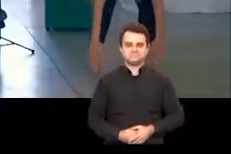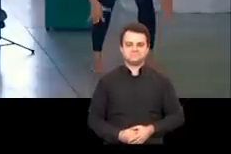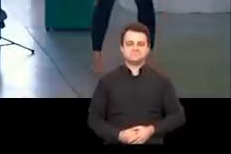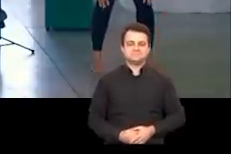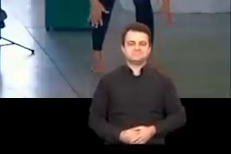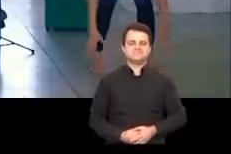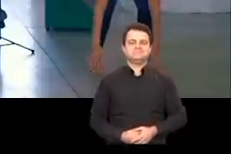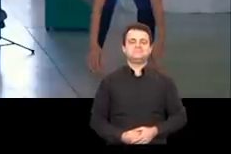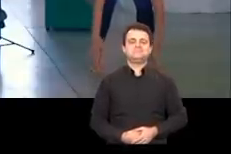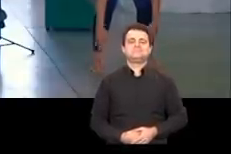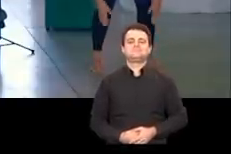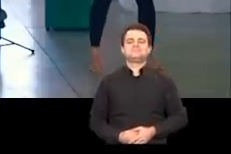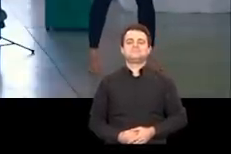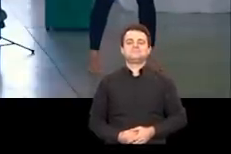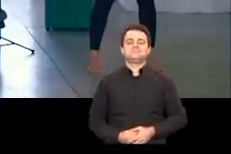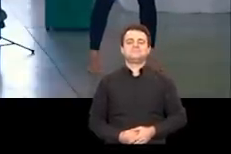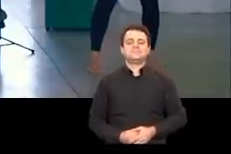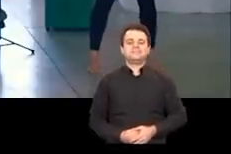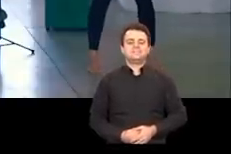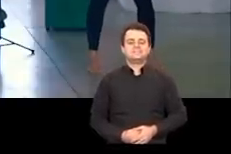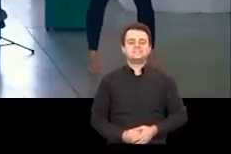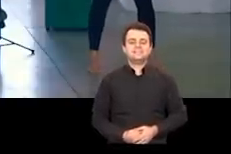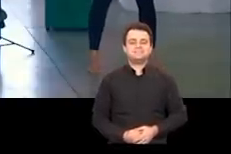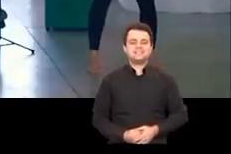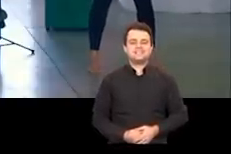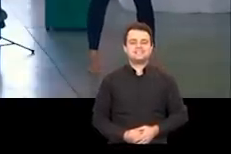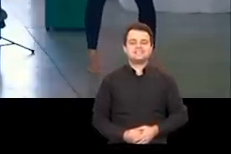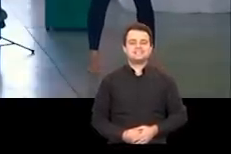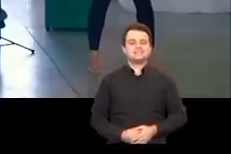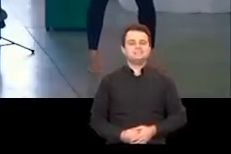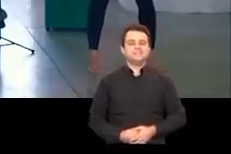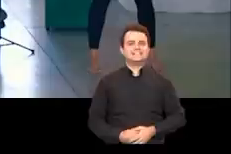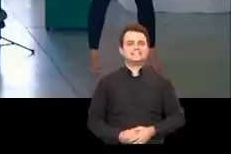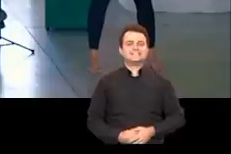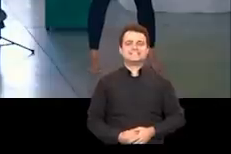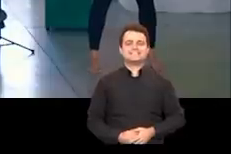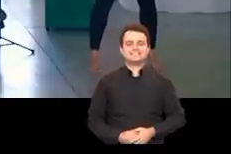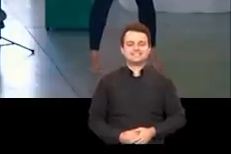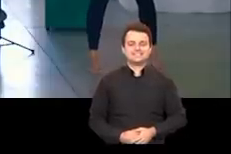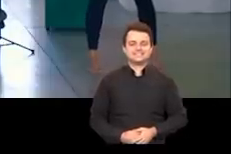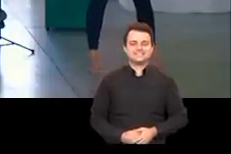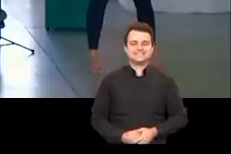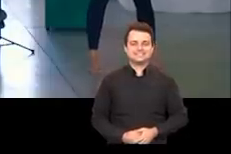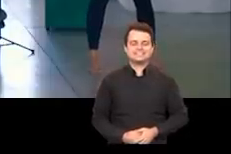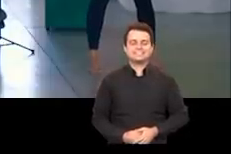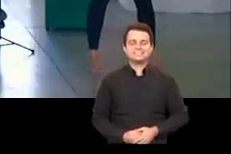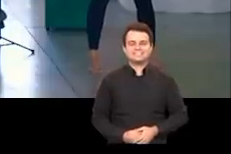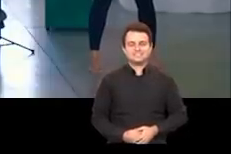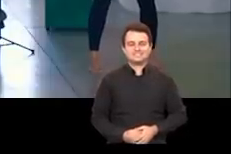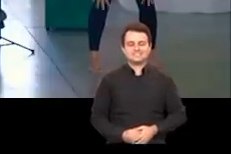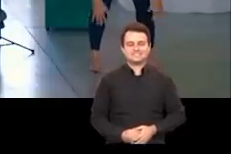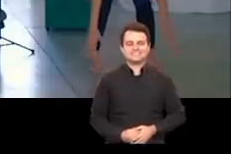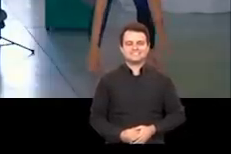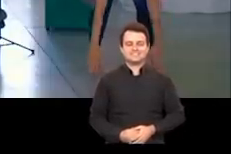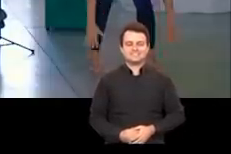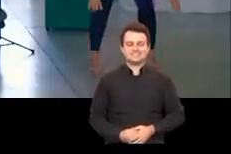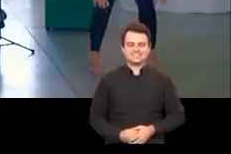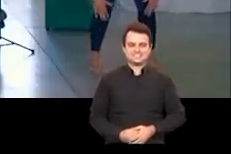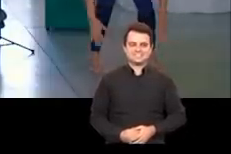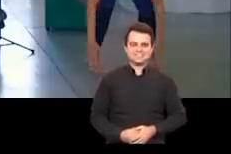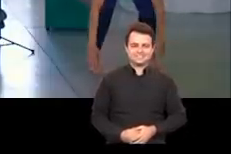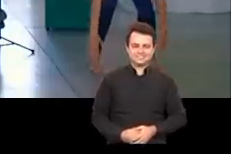joelho e pé, joelho e pé. Olhos, orelhas, boca e nariz. Cabeça, ombro, joelho e